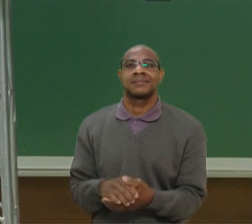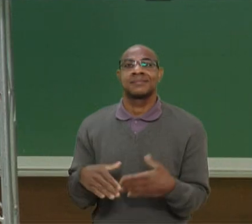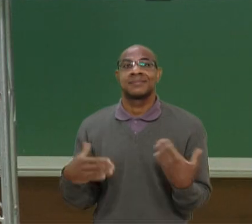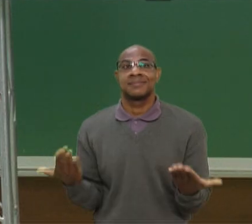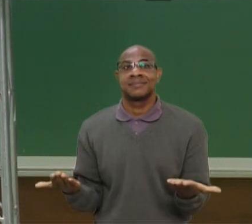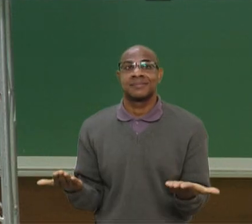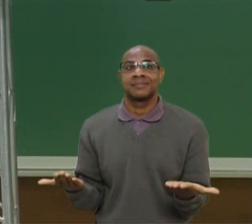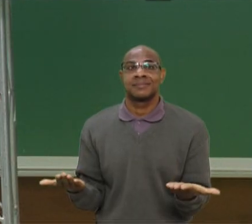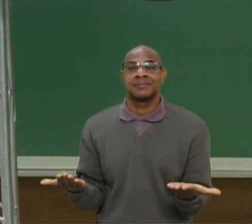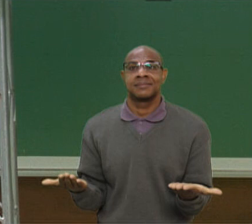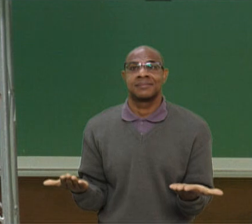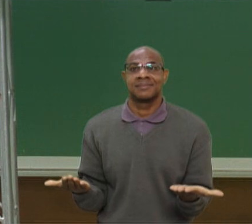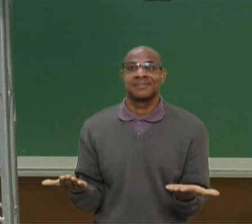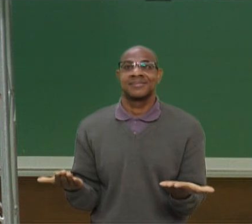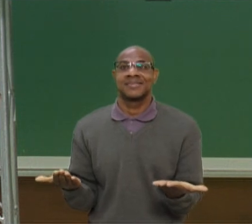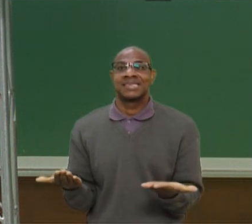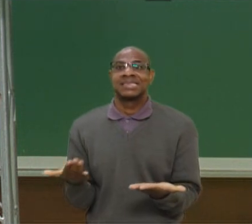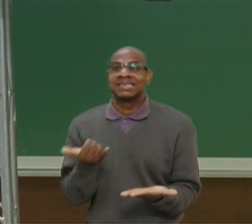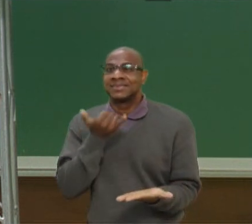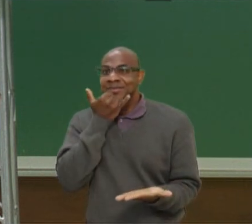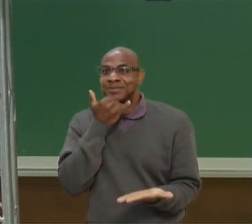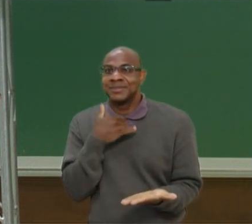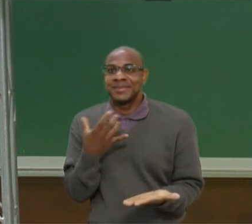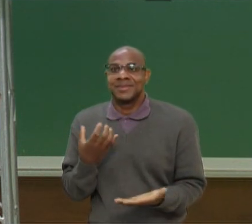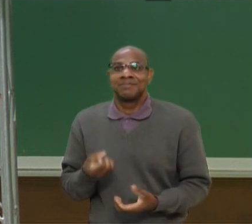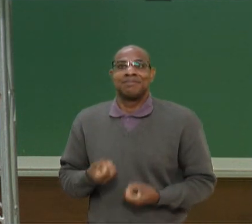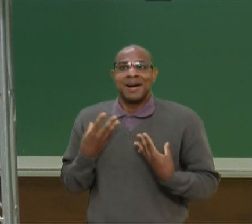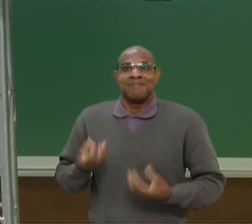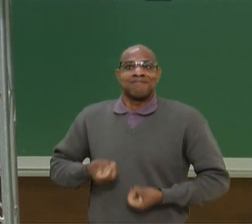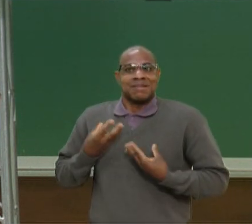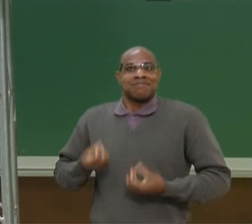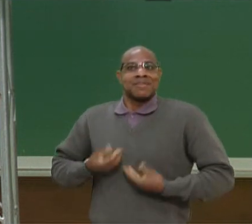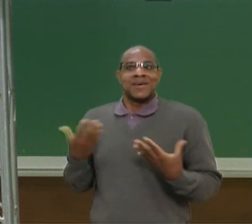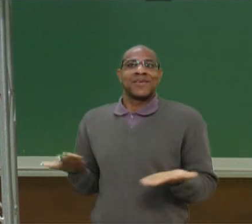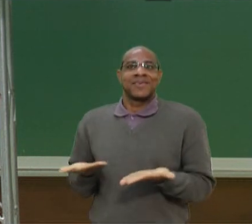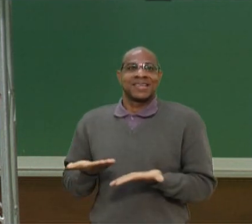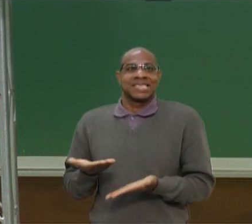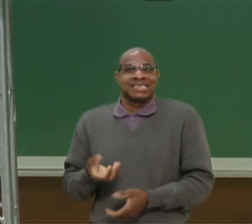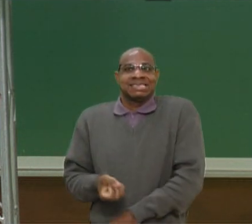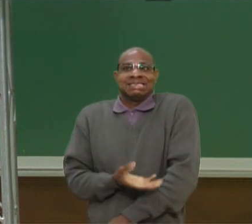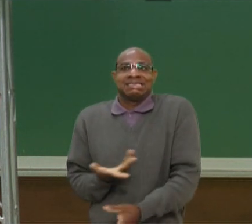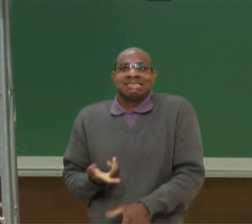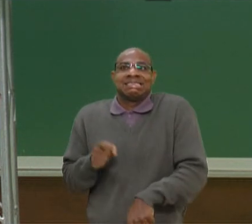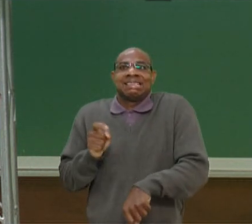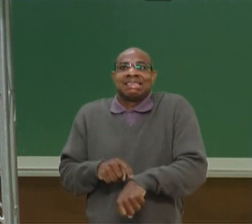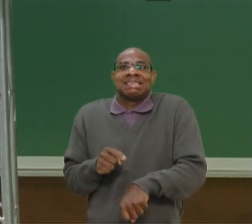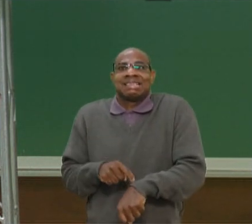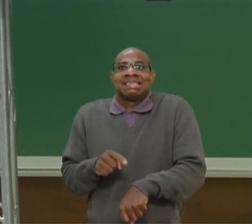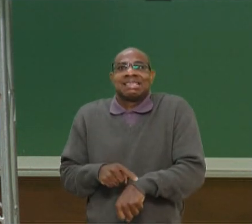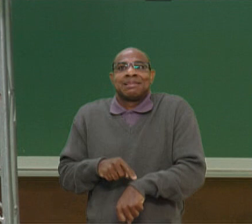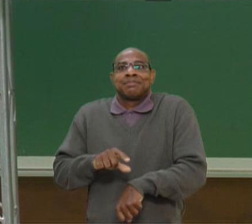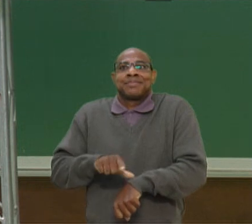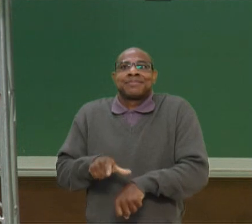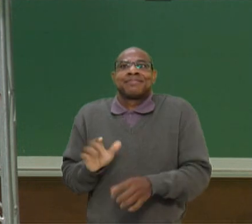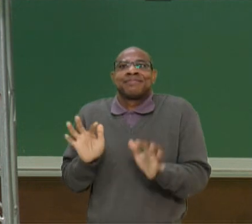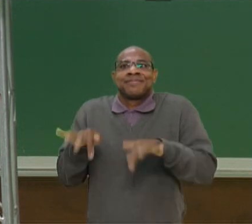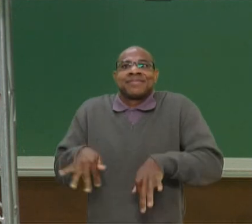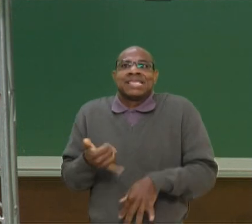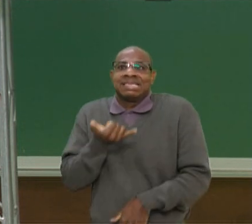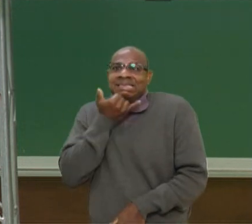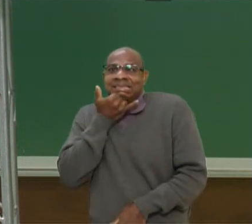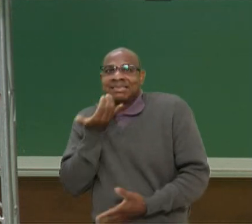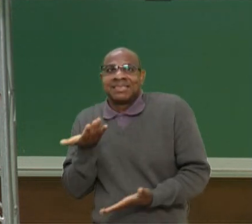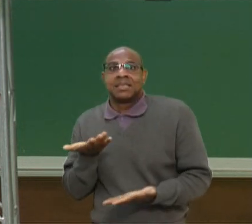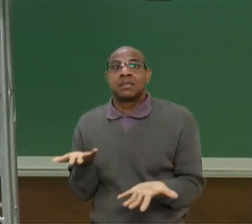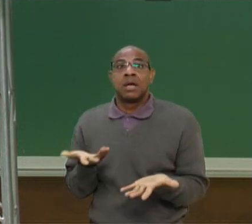Galera, me empolguei essa aula hoje, que quis passar passo a passo, e estouramos o tempo da nossa aula que está terminando. Então,